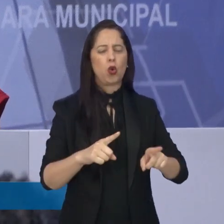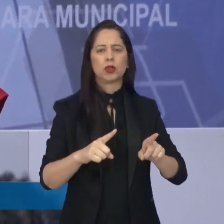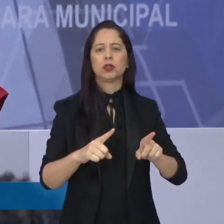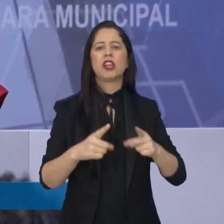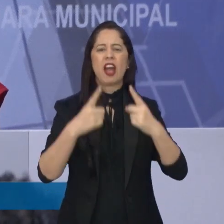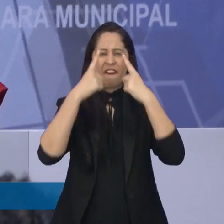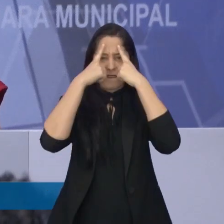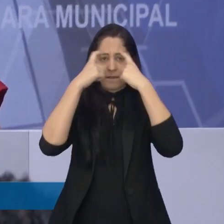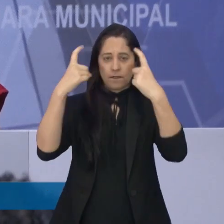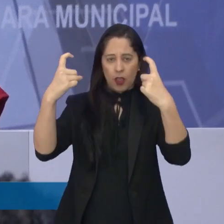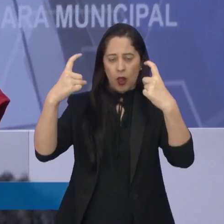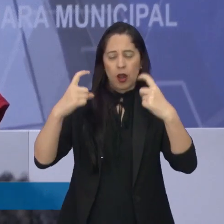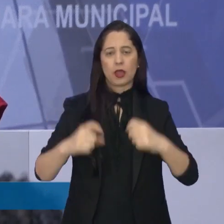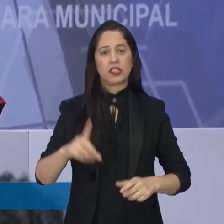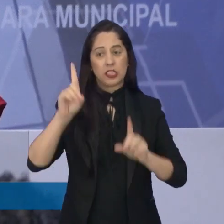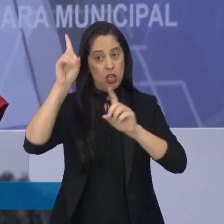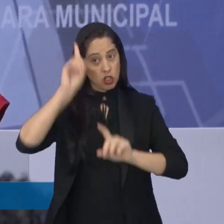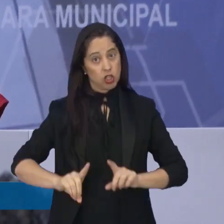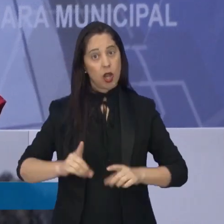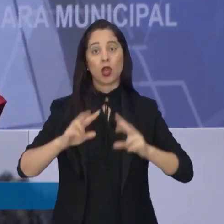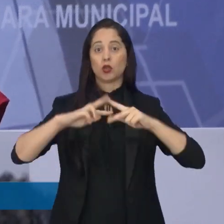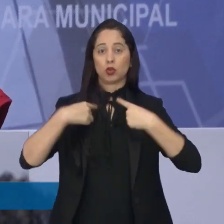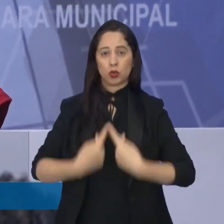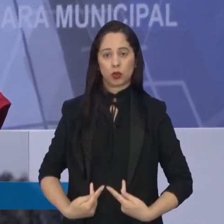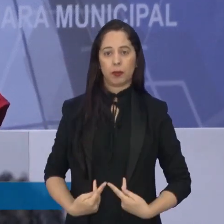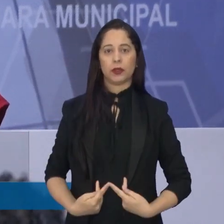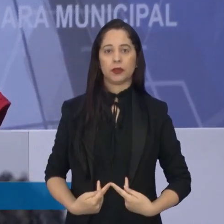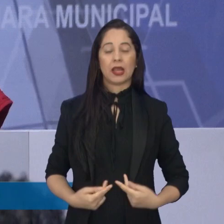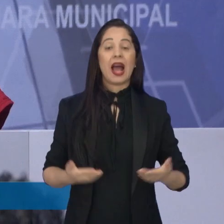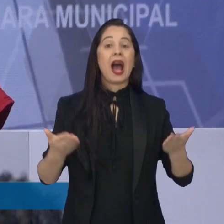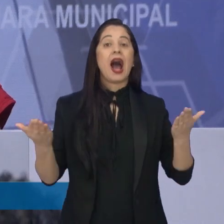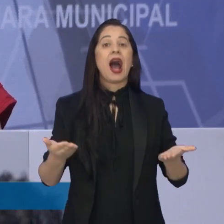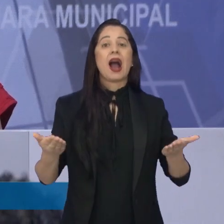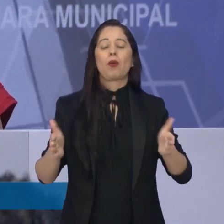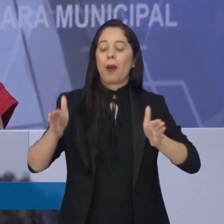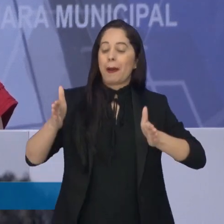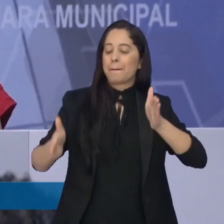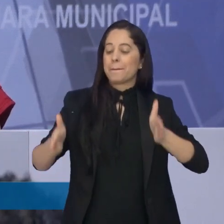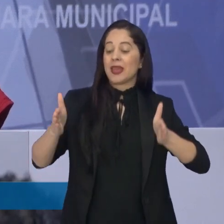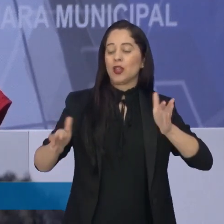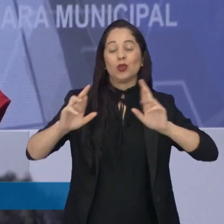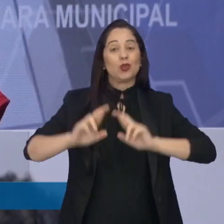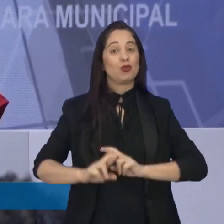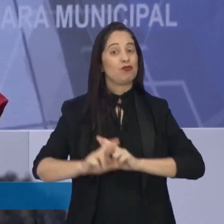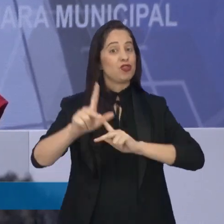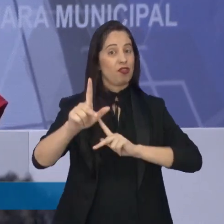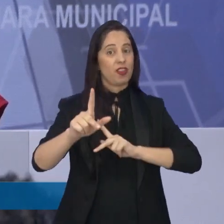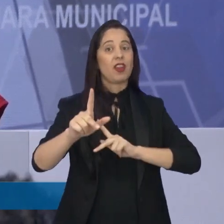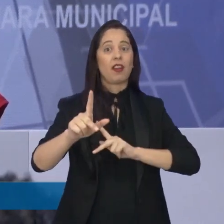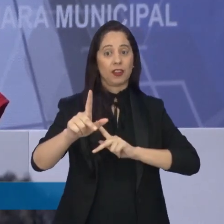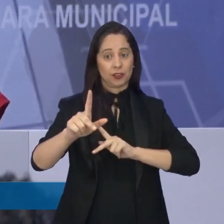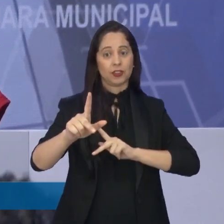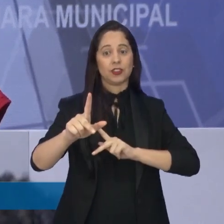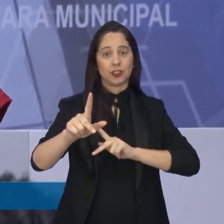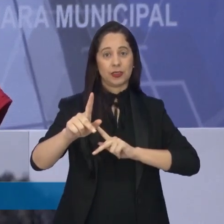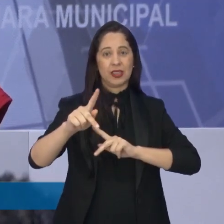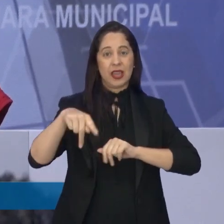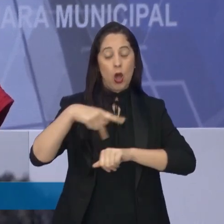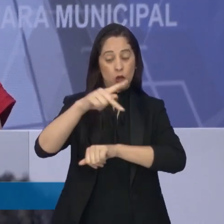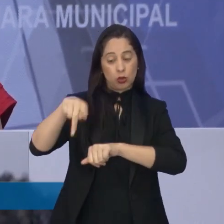humanos. Vivemos em outro momento histórico, em outro país,